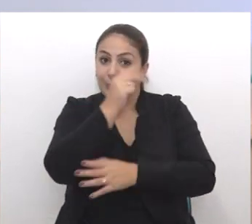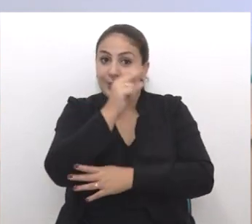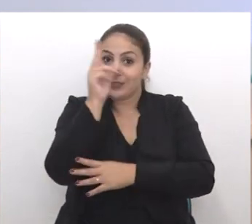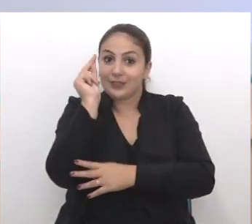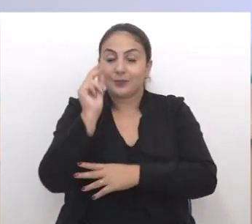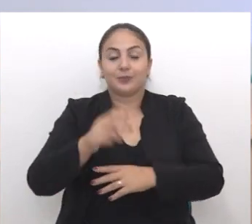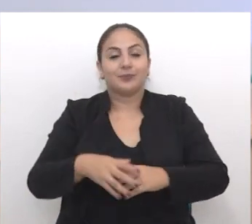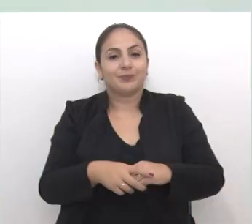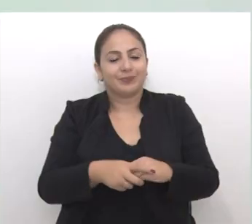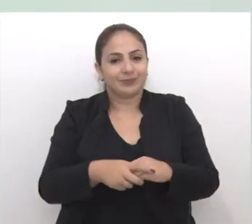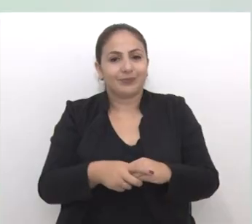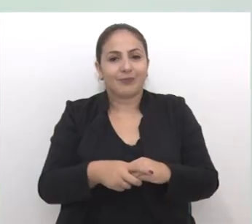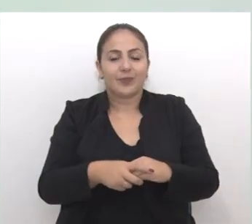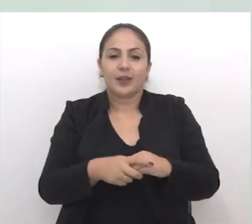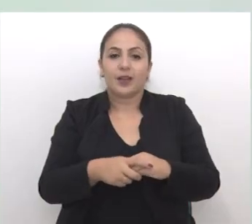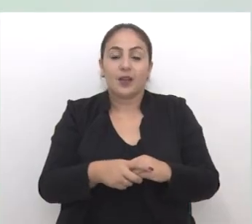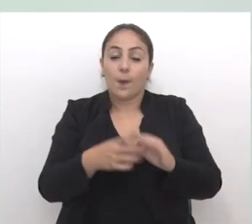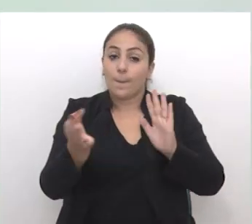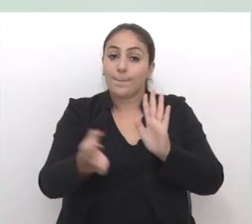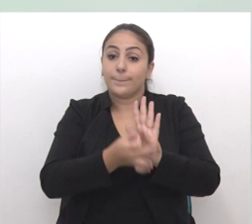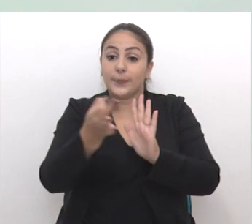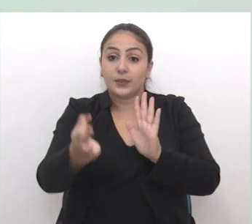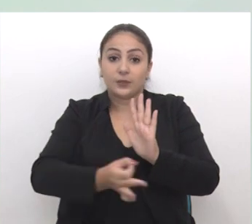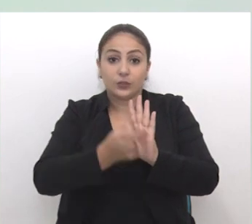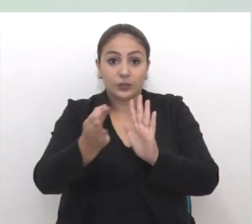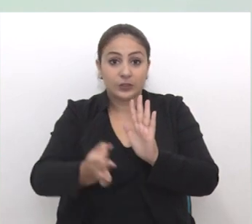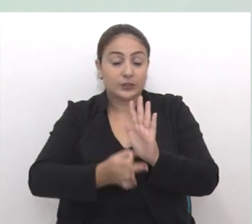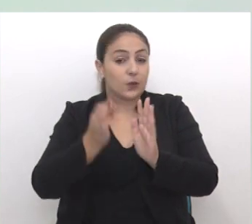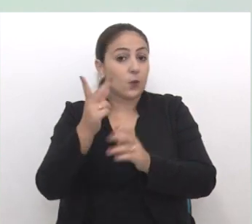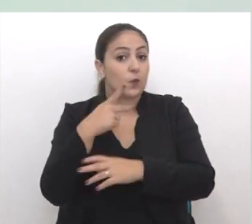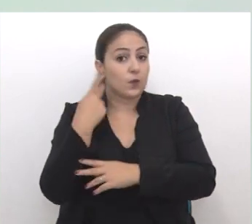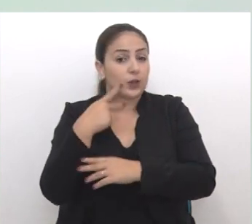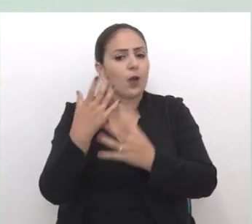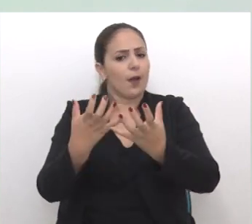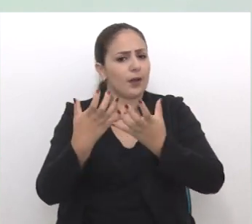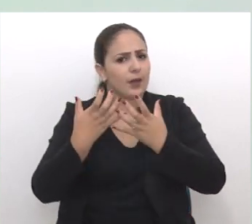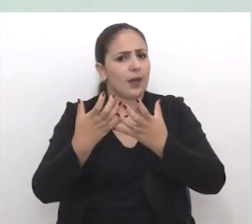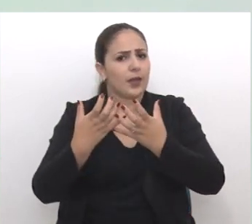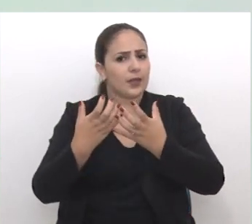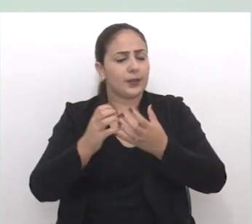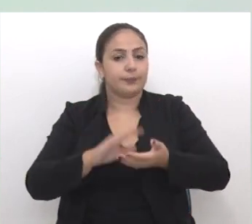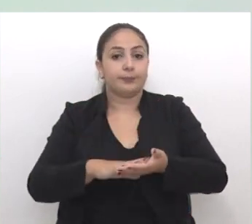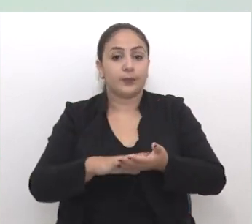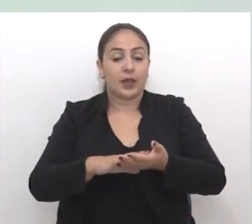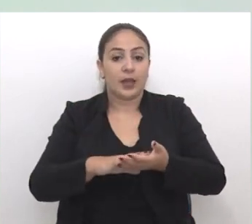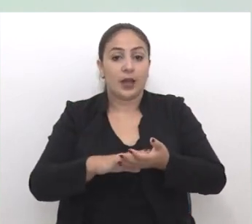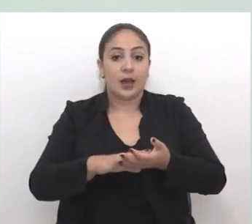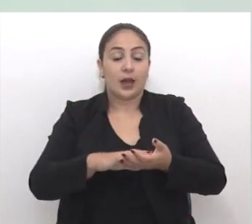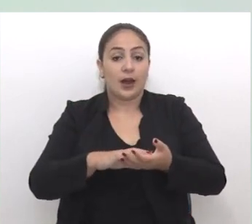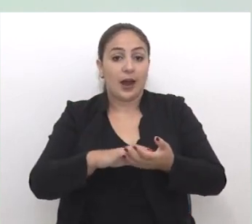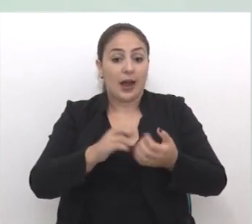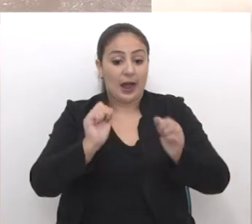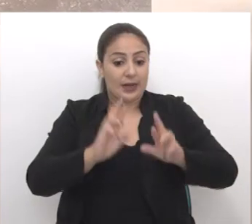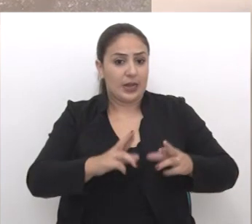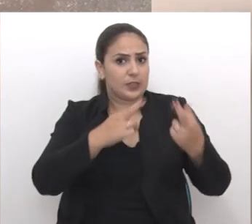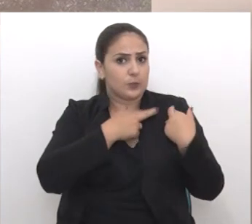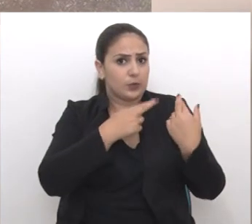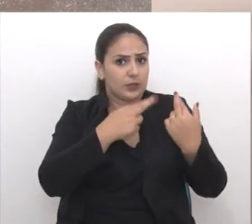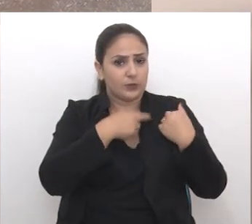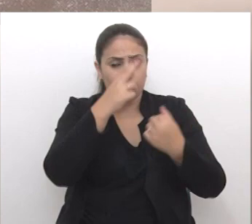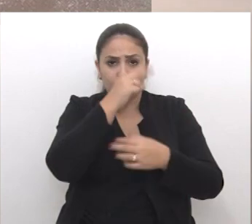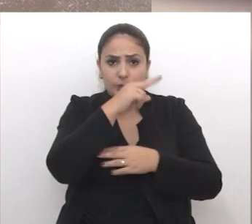Poder Executivo. Através de uma indicação, o parlamentar quer que o setor competente do município